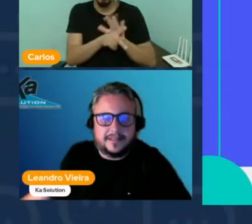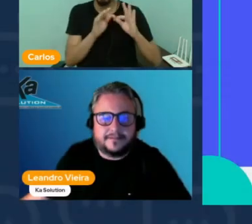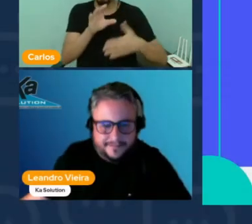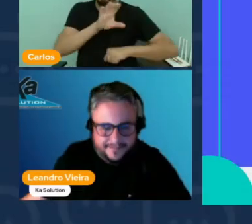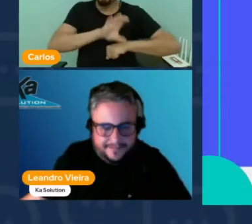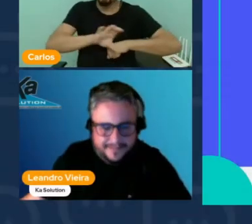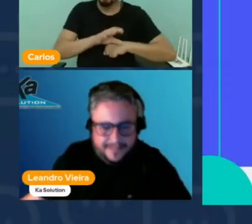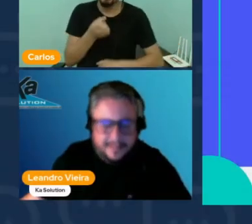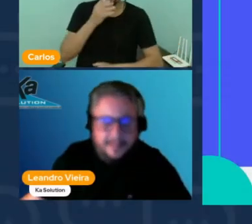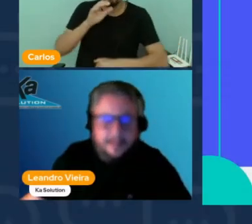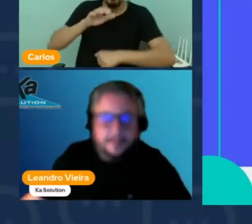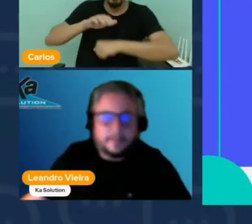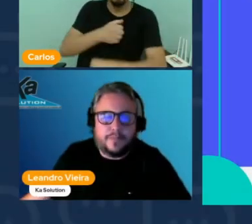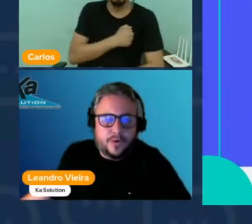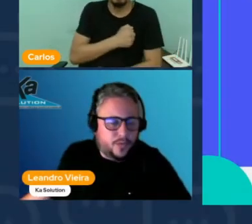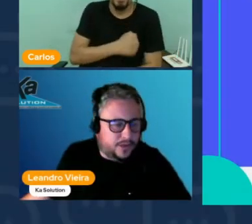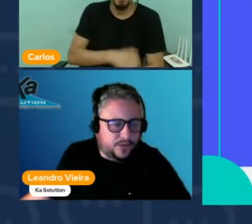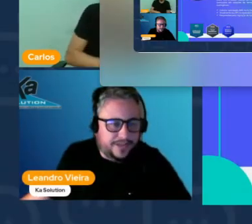Boa noite, meu parceiro.